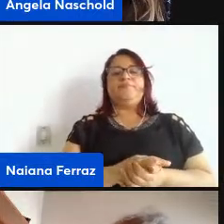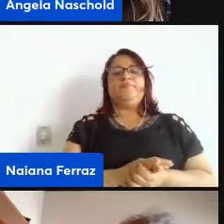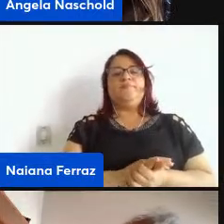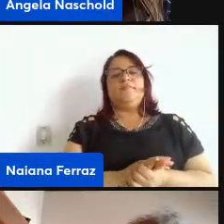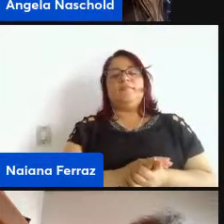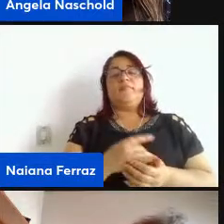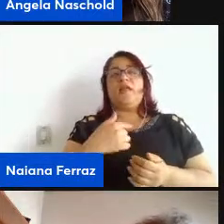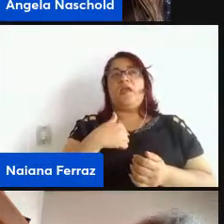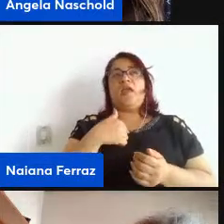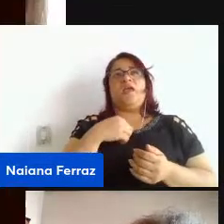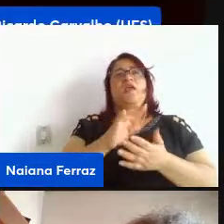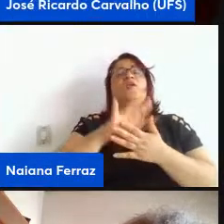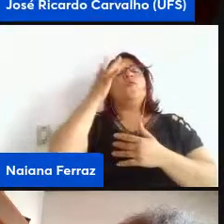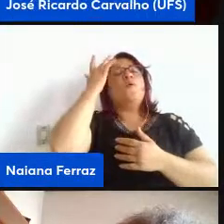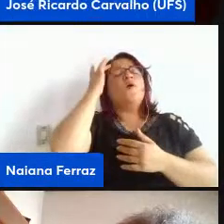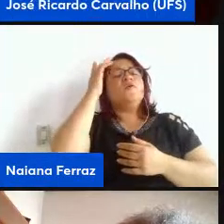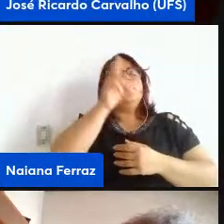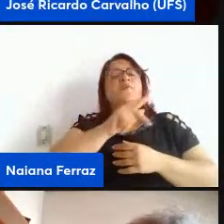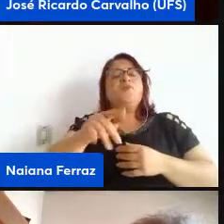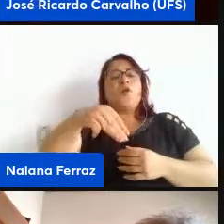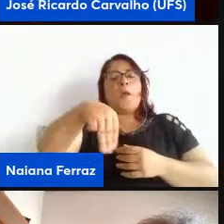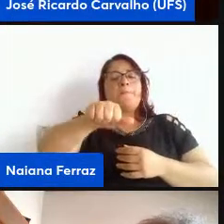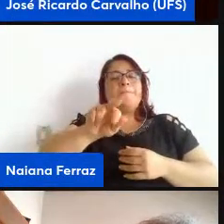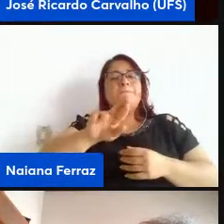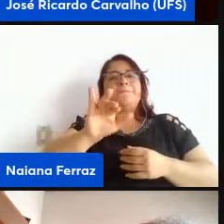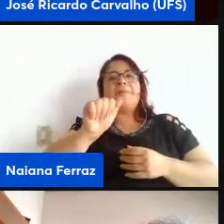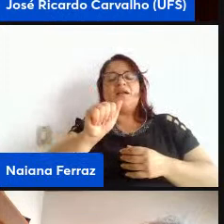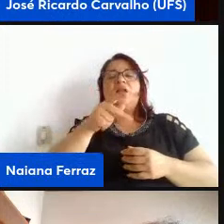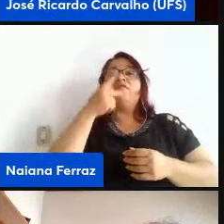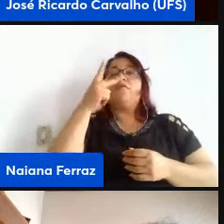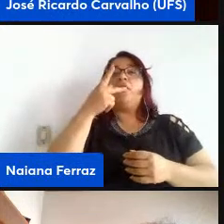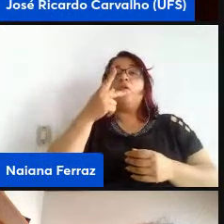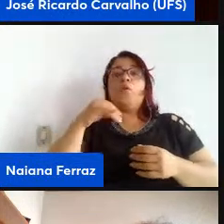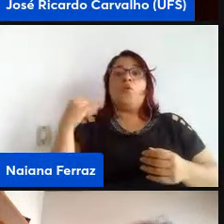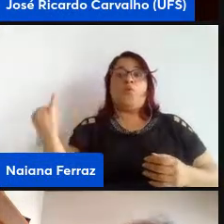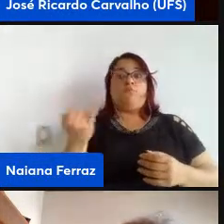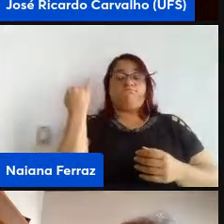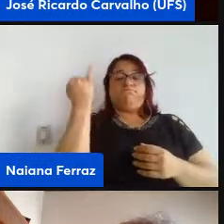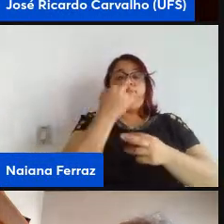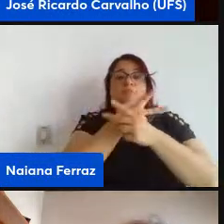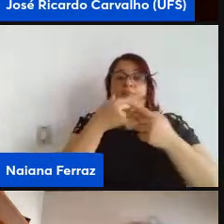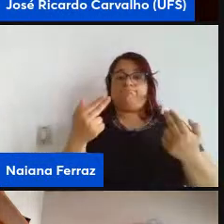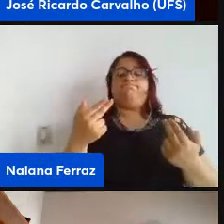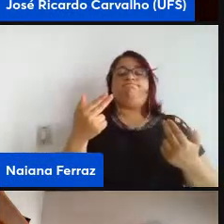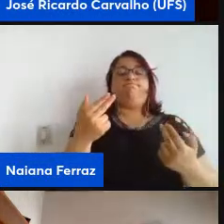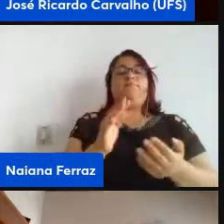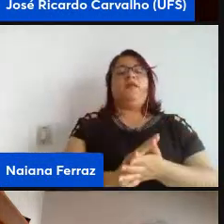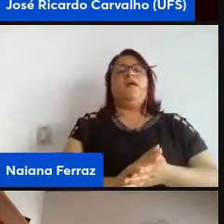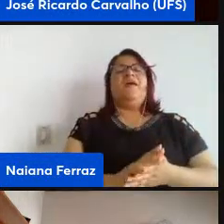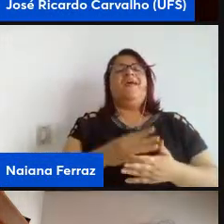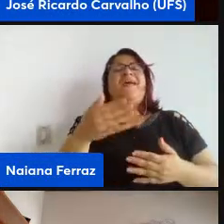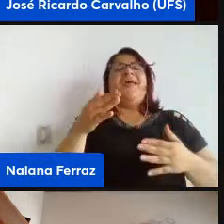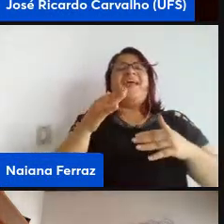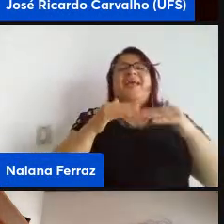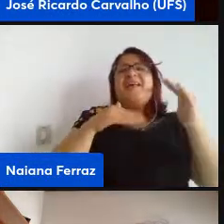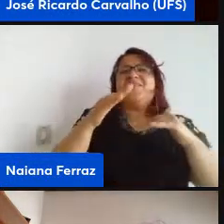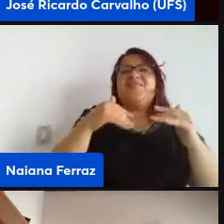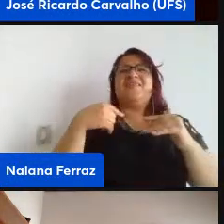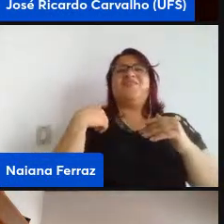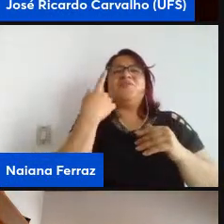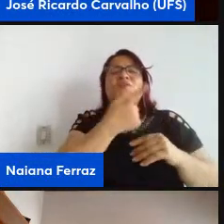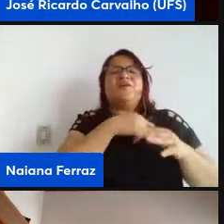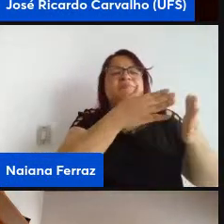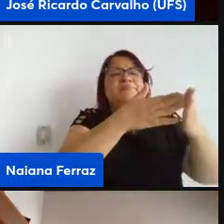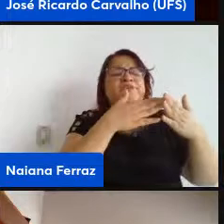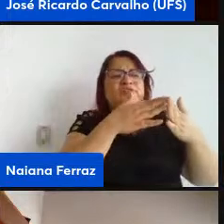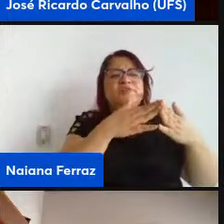Eu acho que a professora Maria Regina falou uma coisa muito importante, que às vezes a gente pede para os pais... Vocês estão